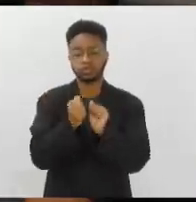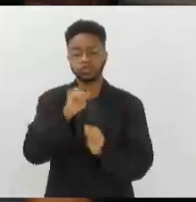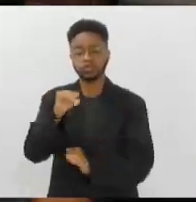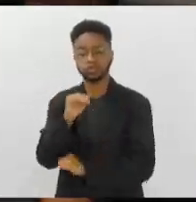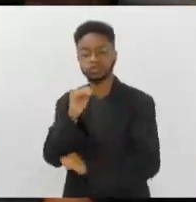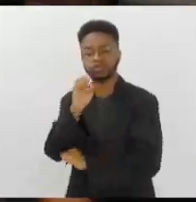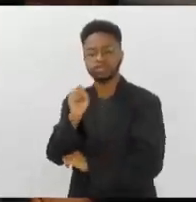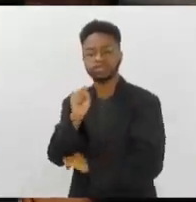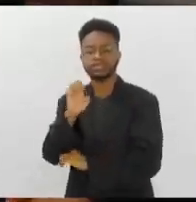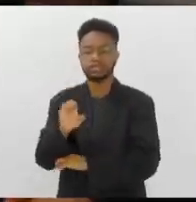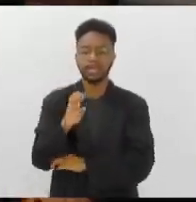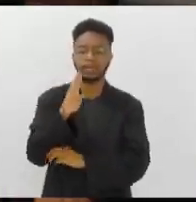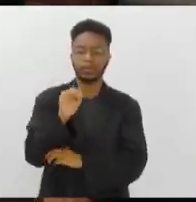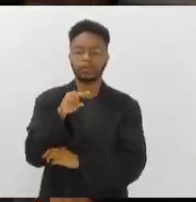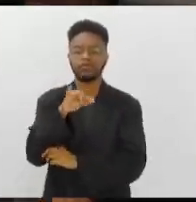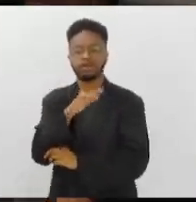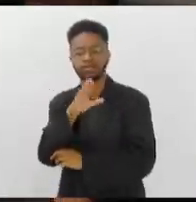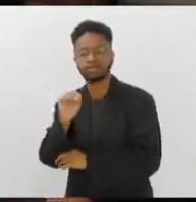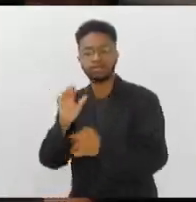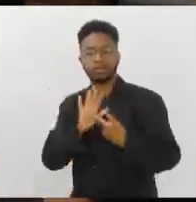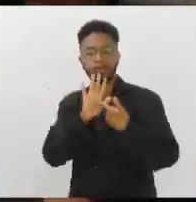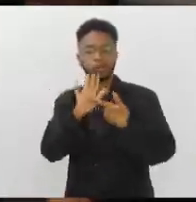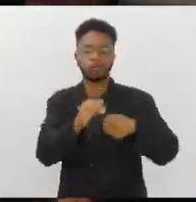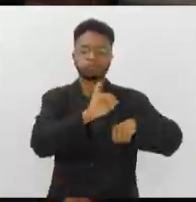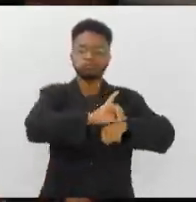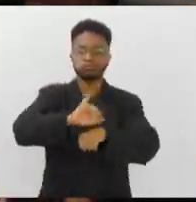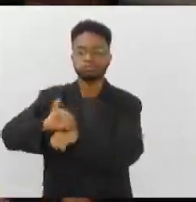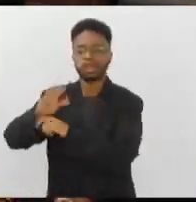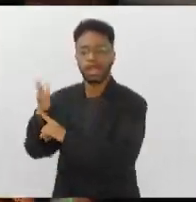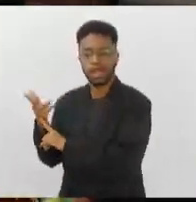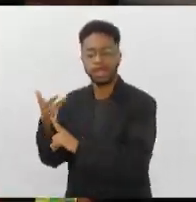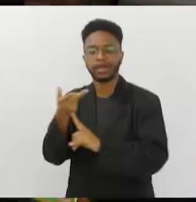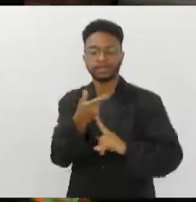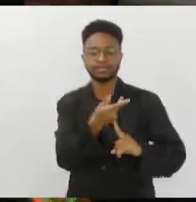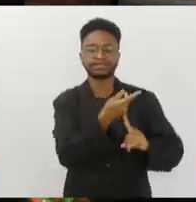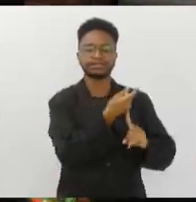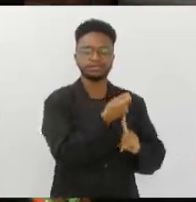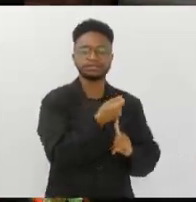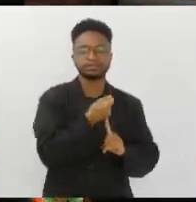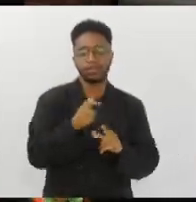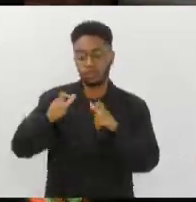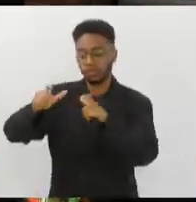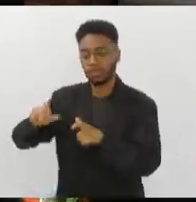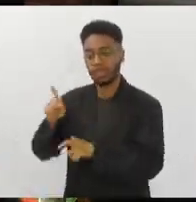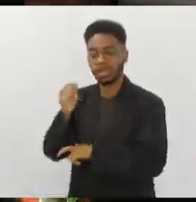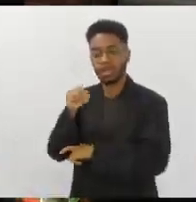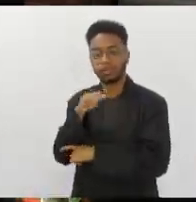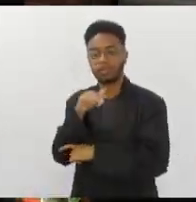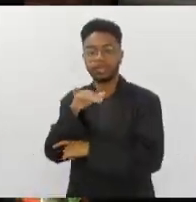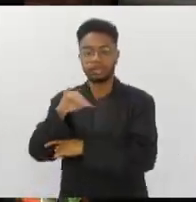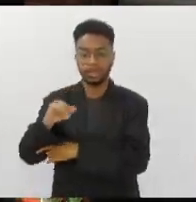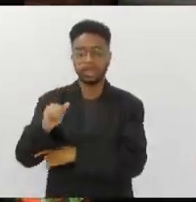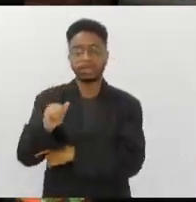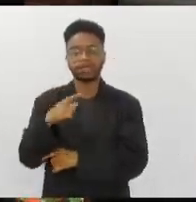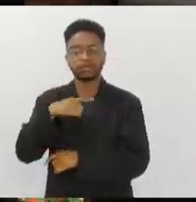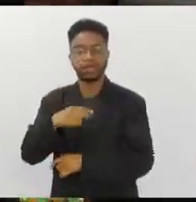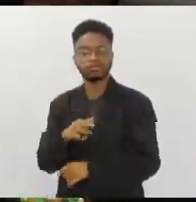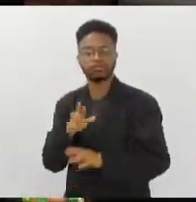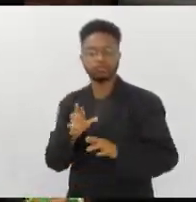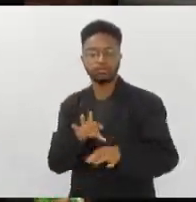Bonifácio, com as minhas artes expondo nesse espaço. Na harmonia, coronel é